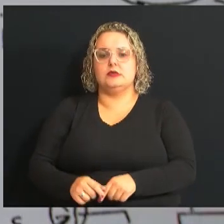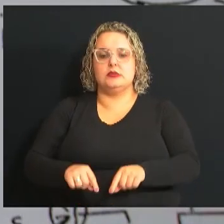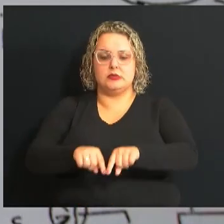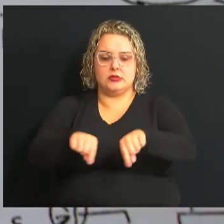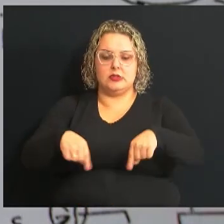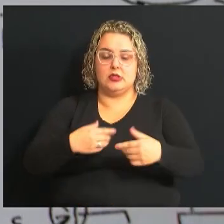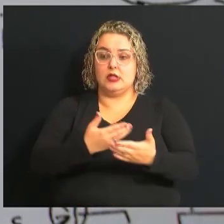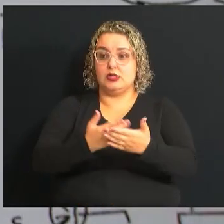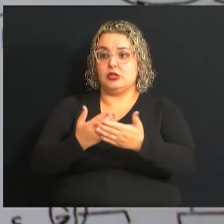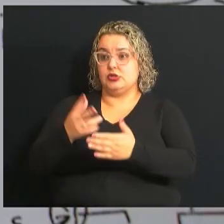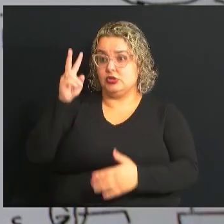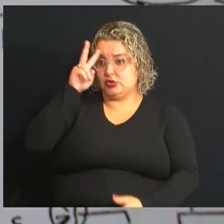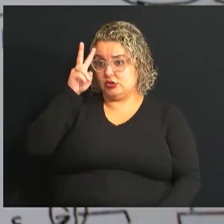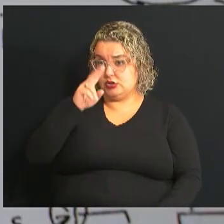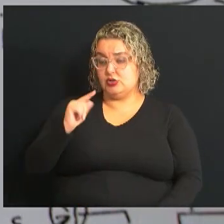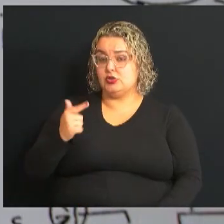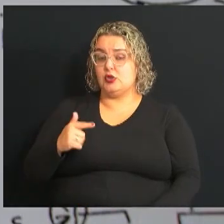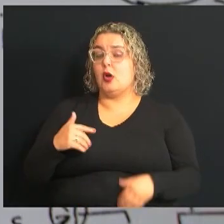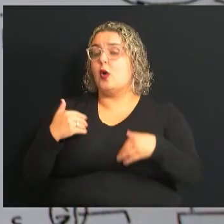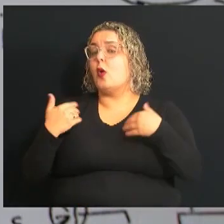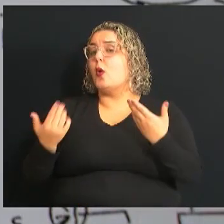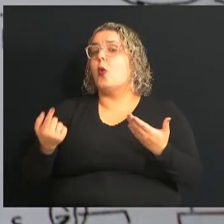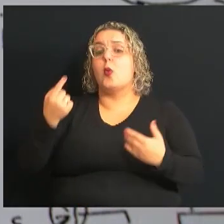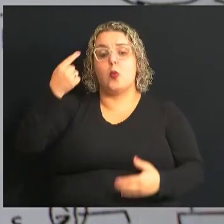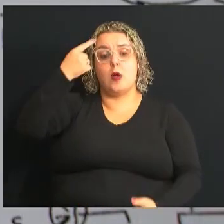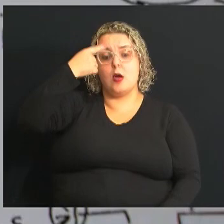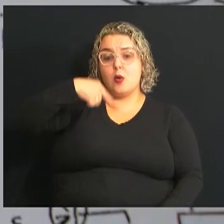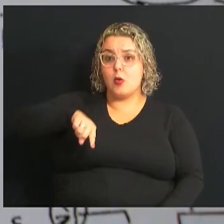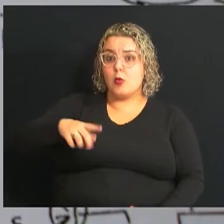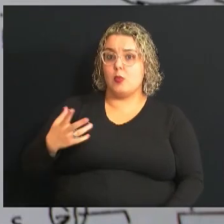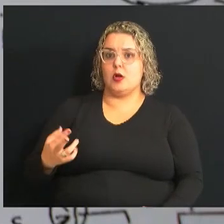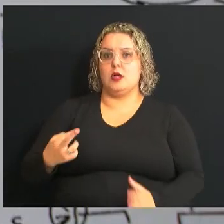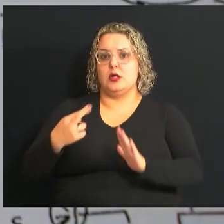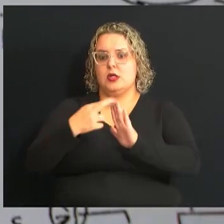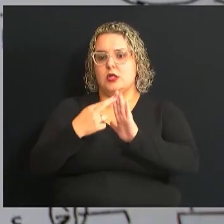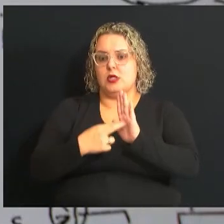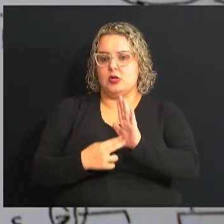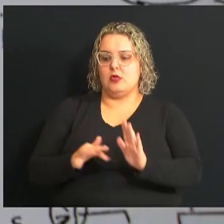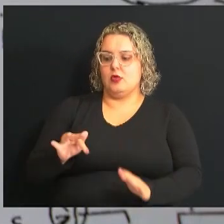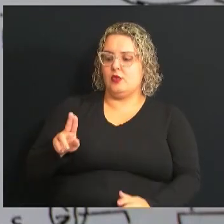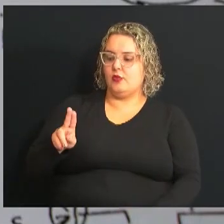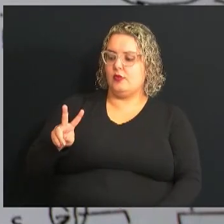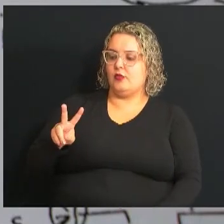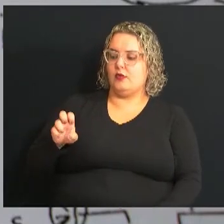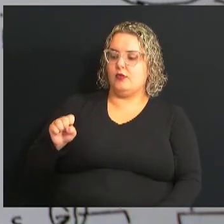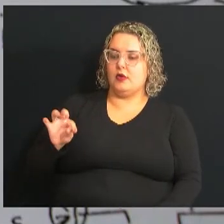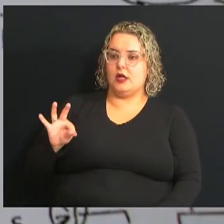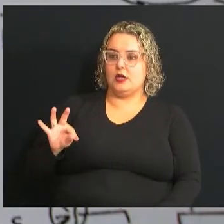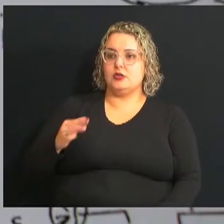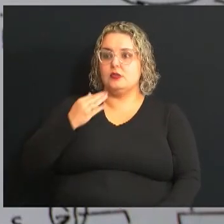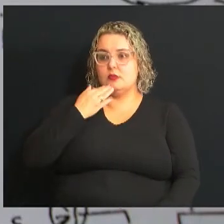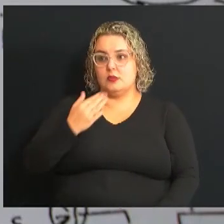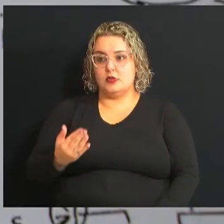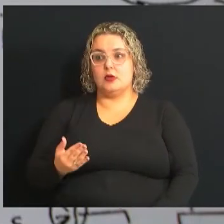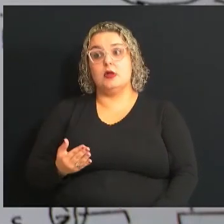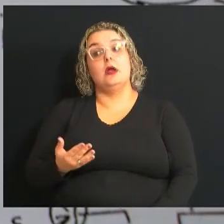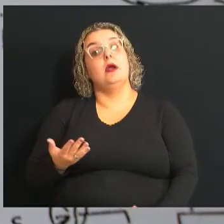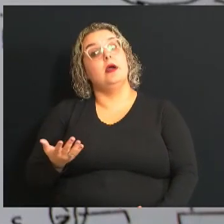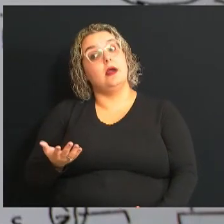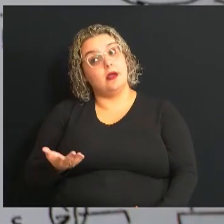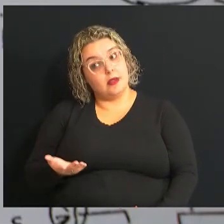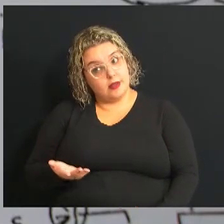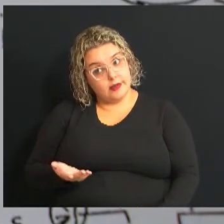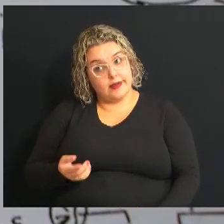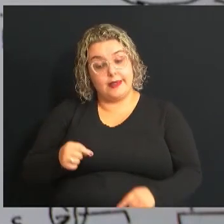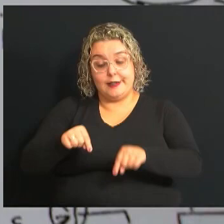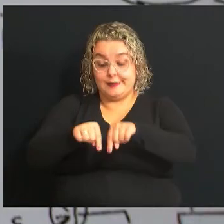história, geografia. Qual é o perfil aí da redação que a FUVEST pede? A FUVEST ela é uma caixinha de